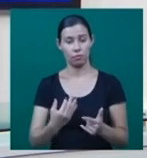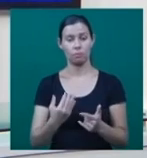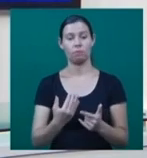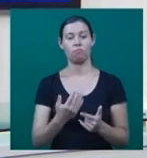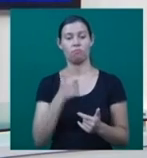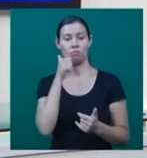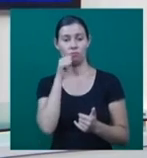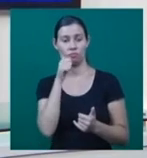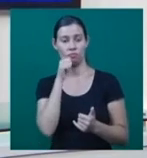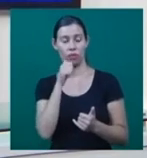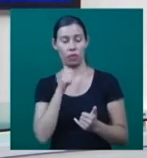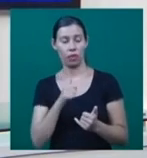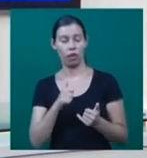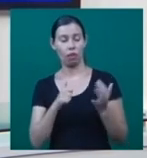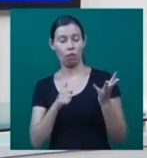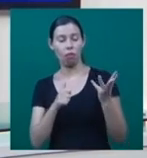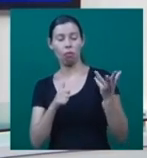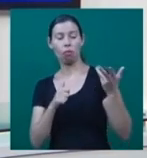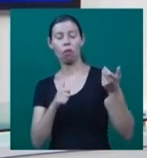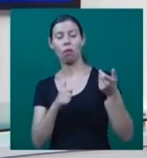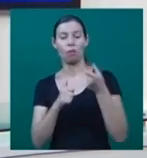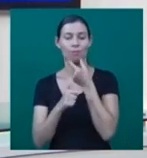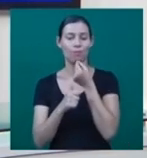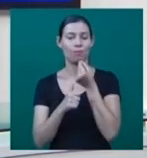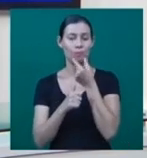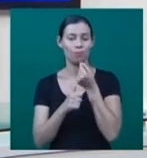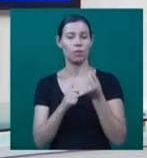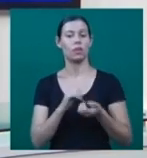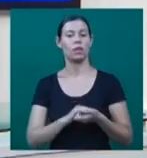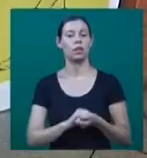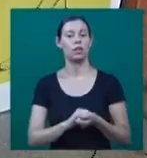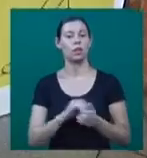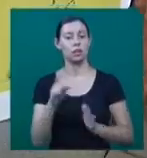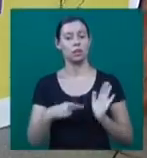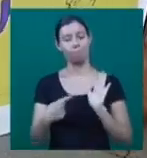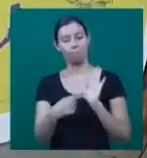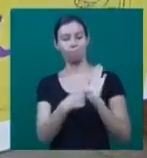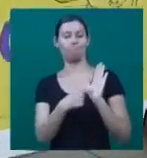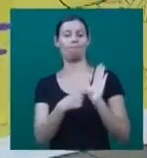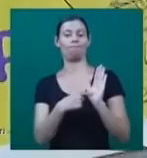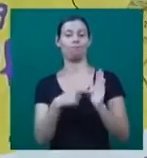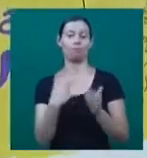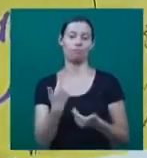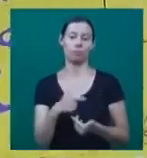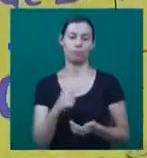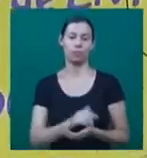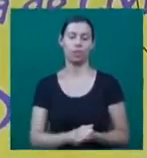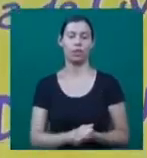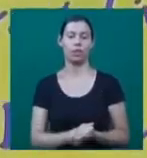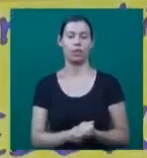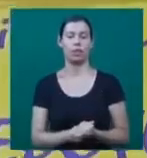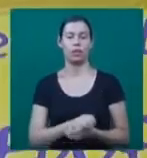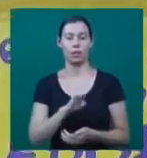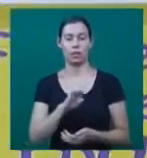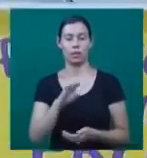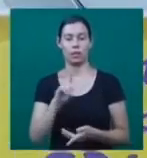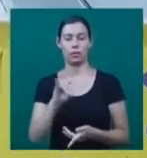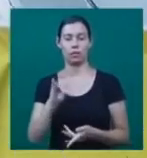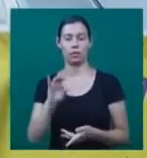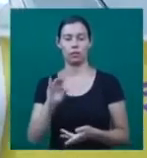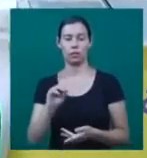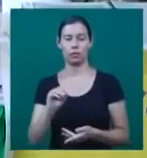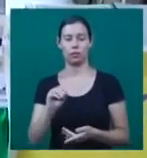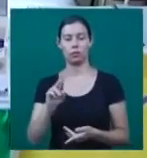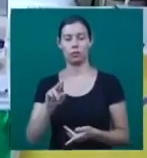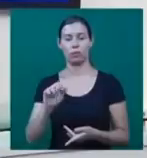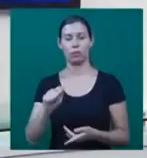Muitas mulheres não denunciam, outras demoram a buscar ajuda. Editora da Universidade está promovendo uma feira de livros com preços